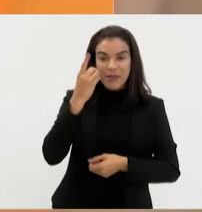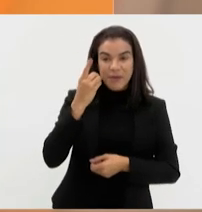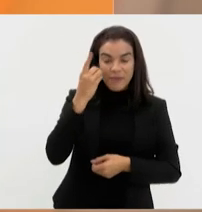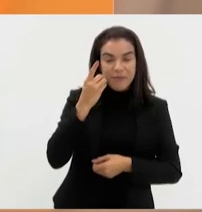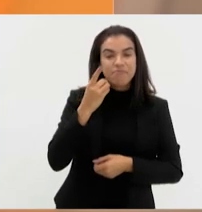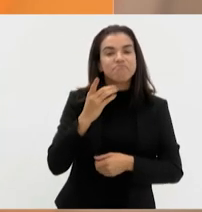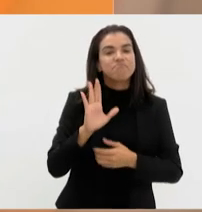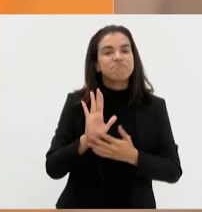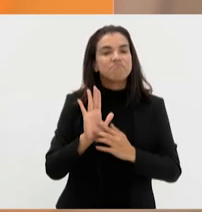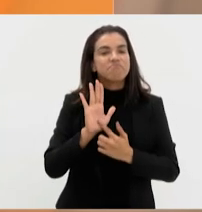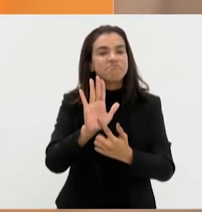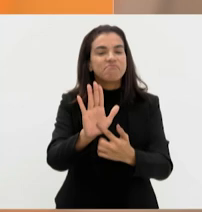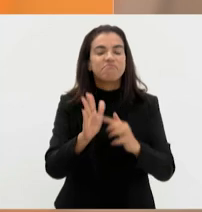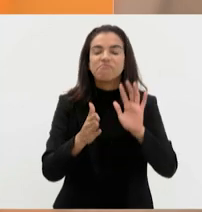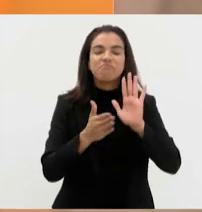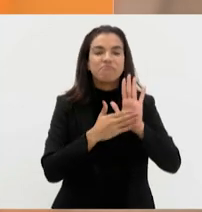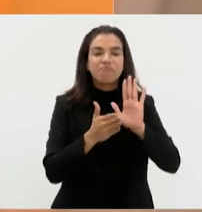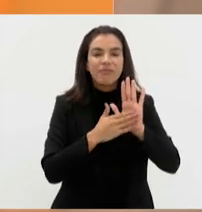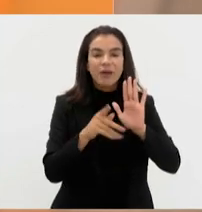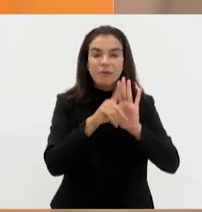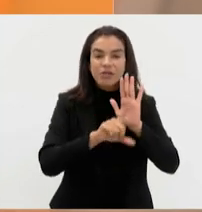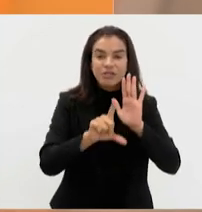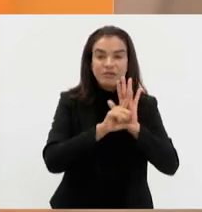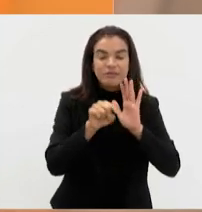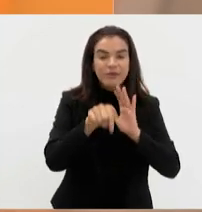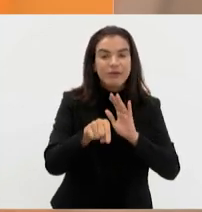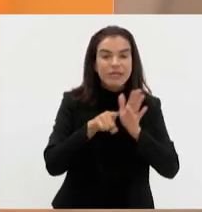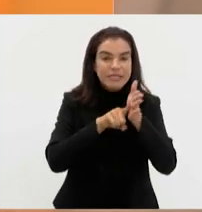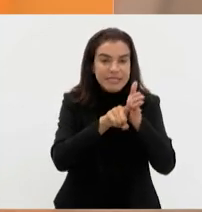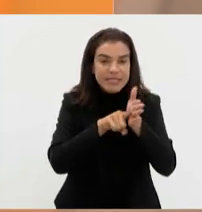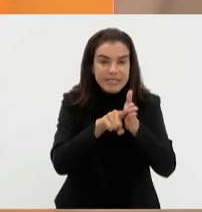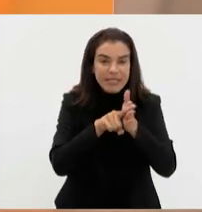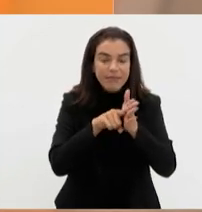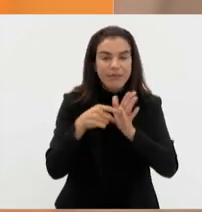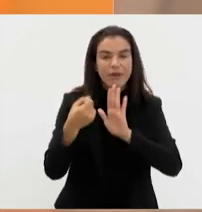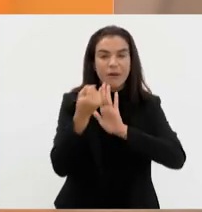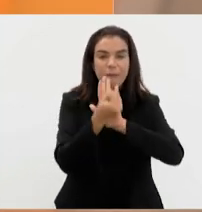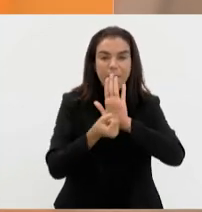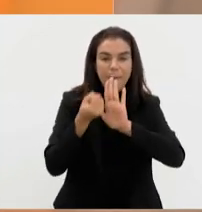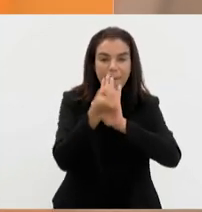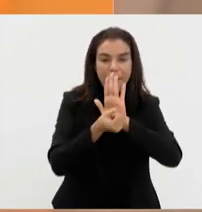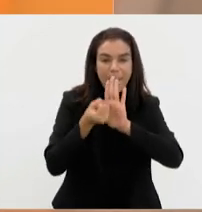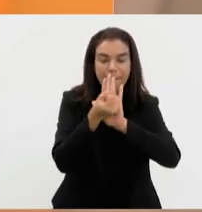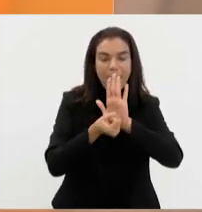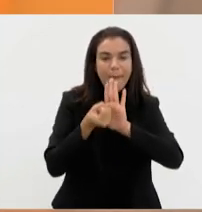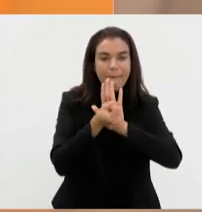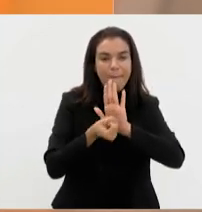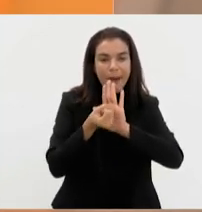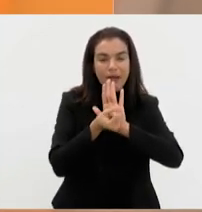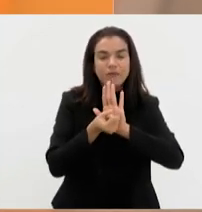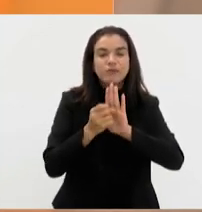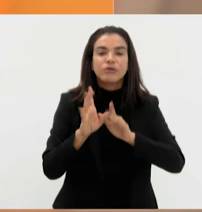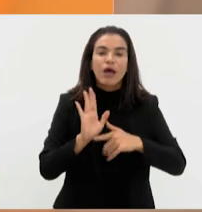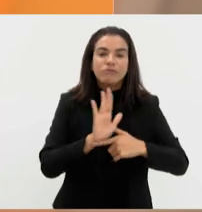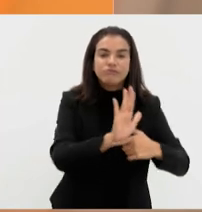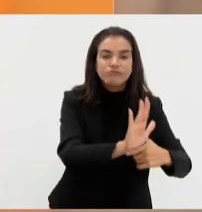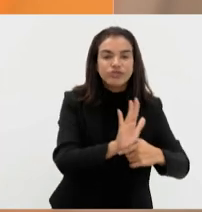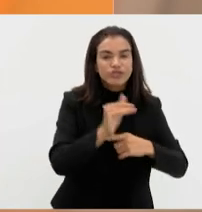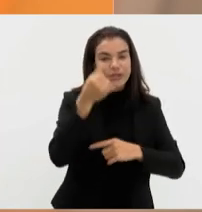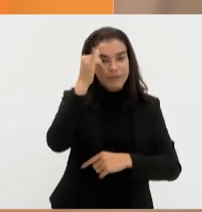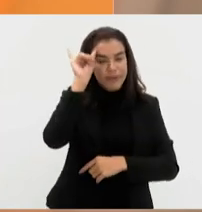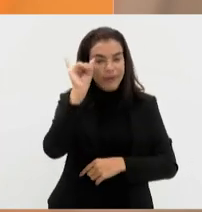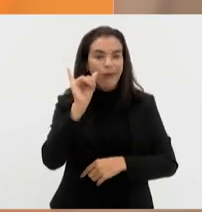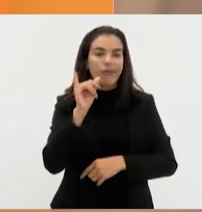apresenta projeto para obrigar a realização do exame de ultrassonografia morfológica na assistência pré-natal de